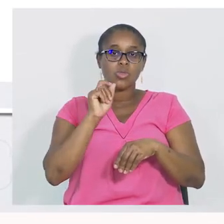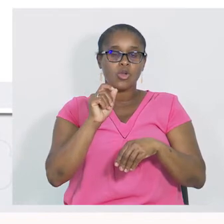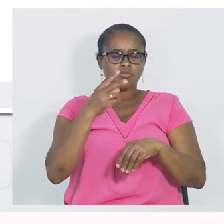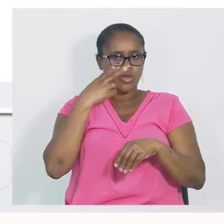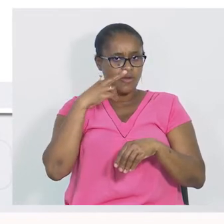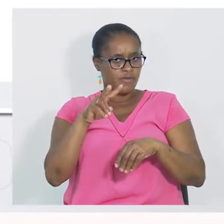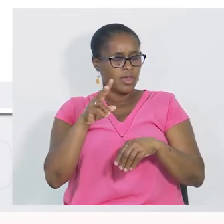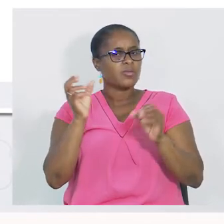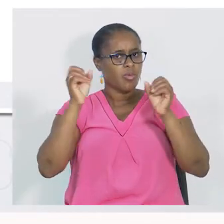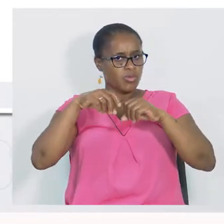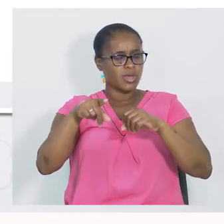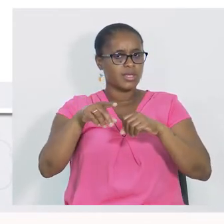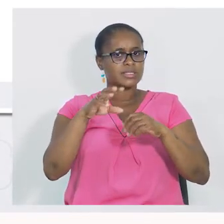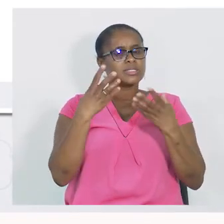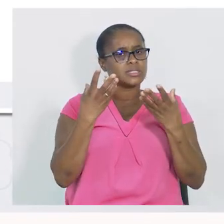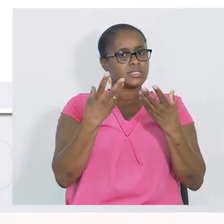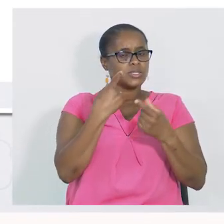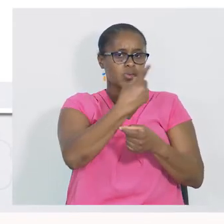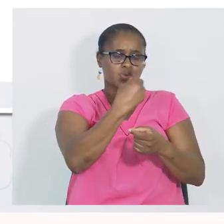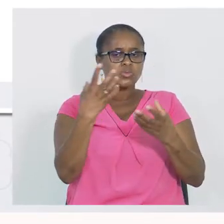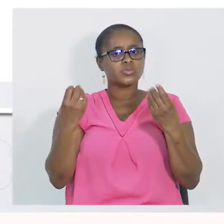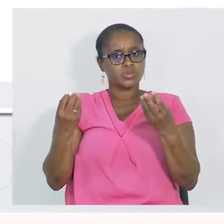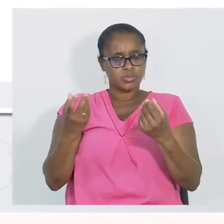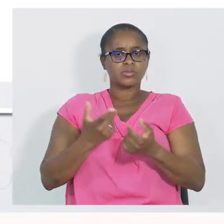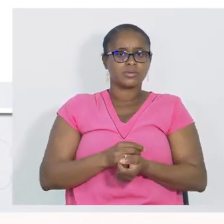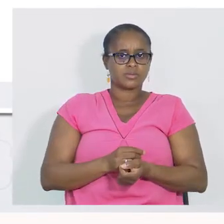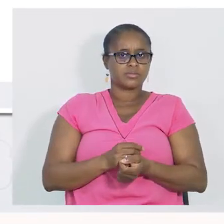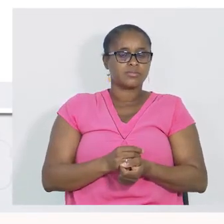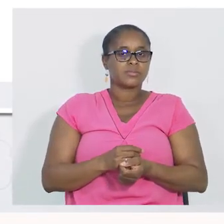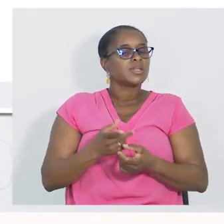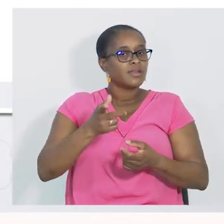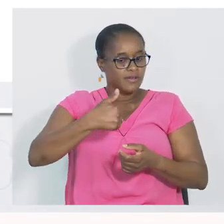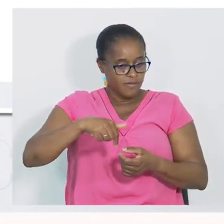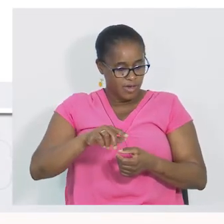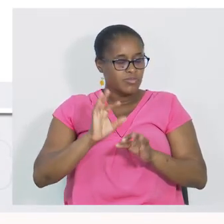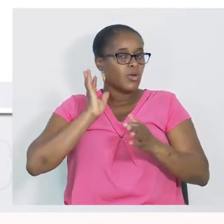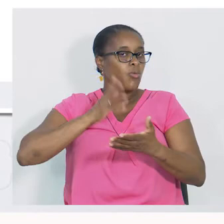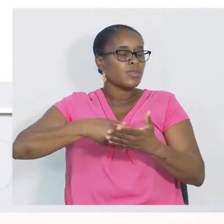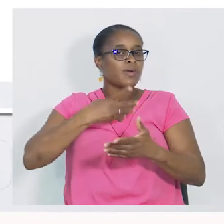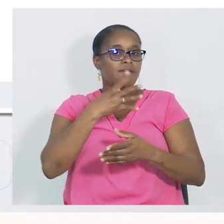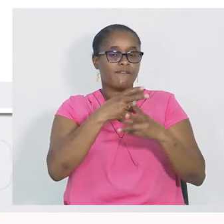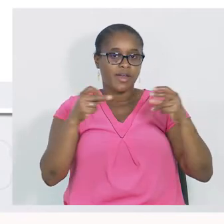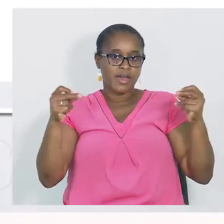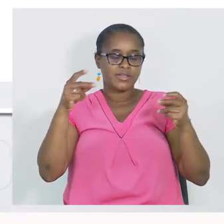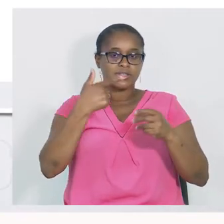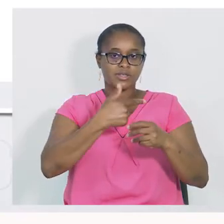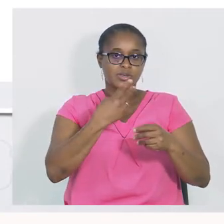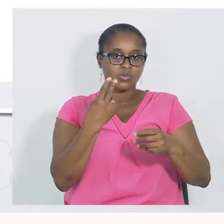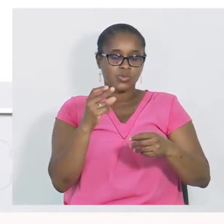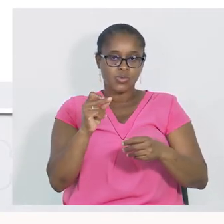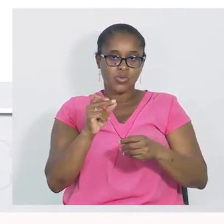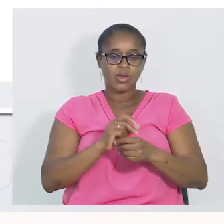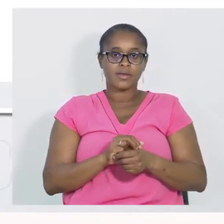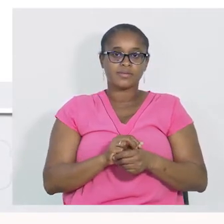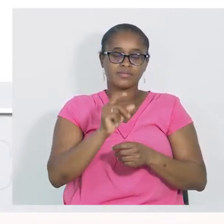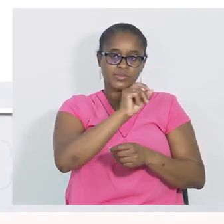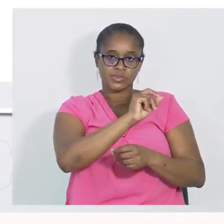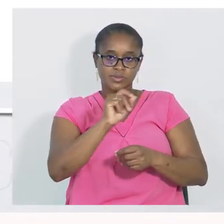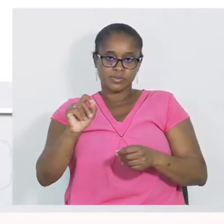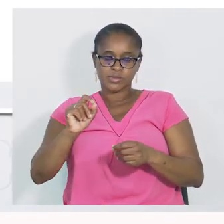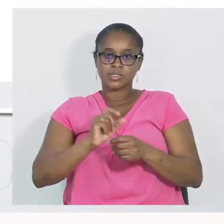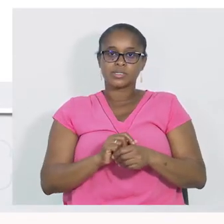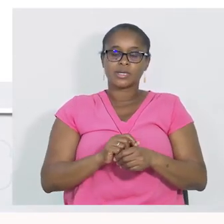Sublinhei o determinante possessivo, meu, e circulei o